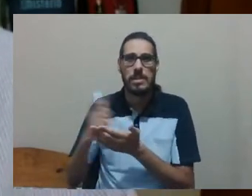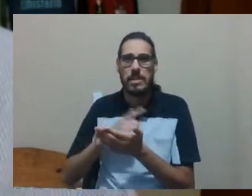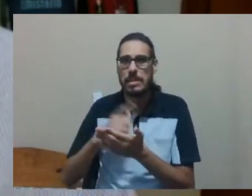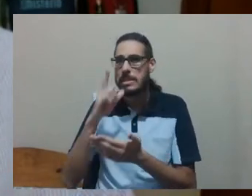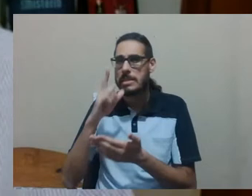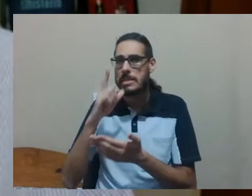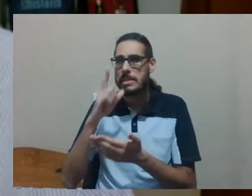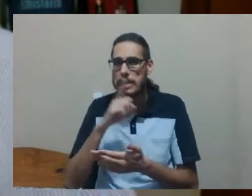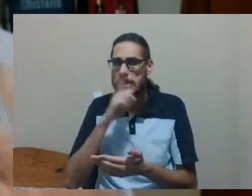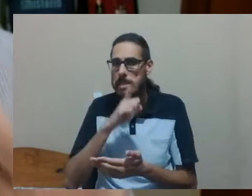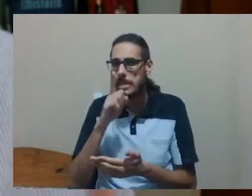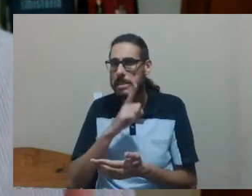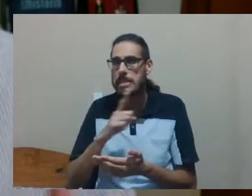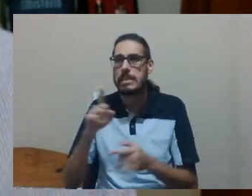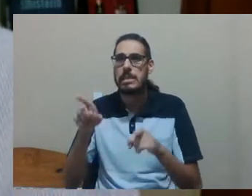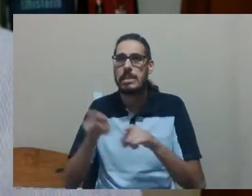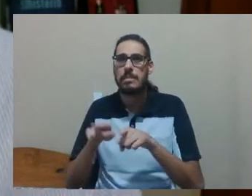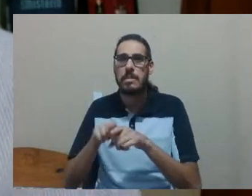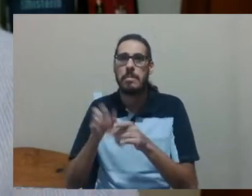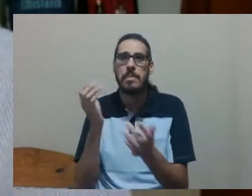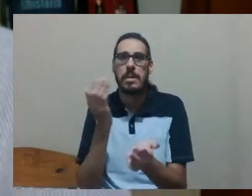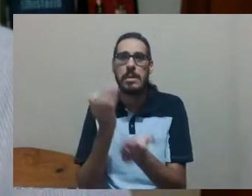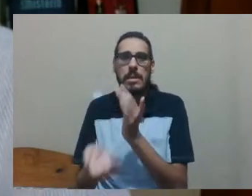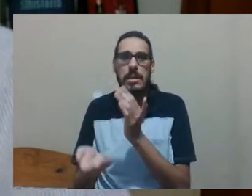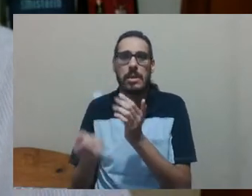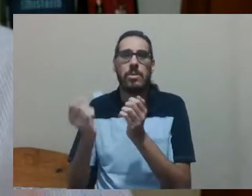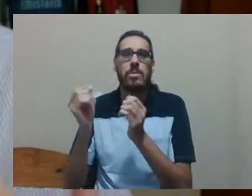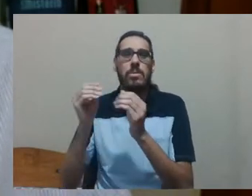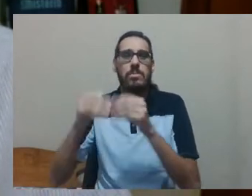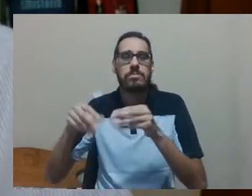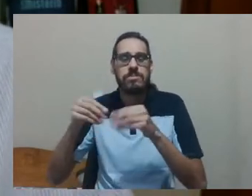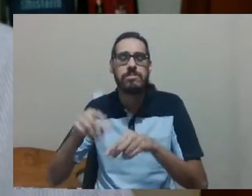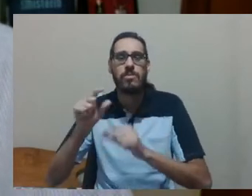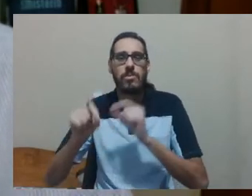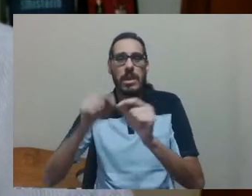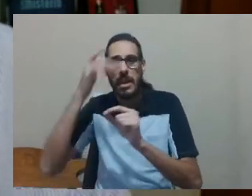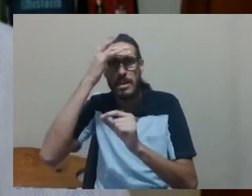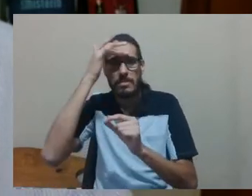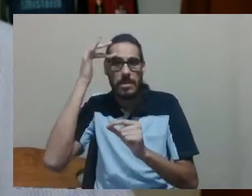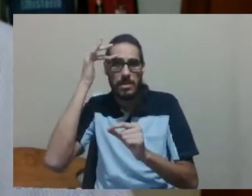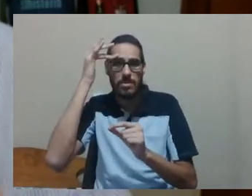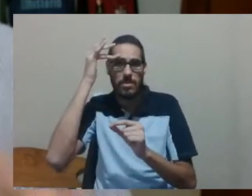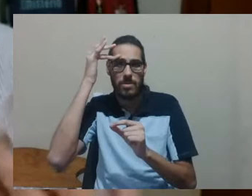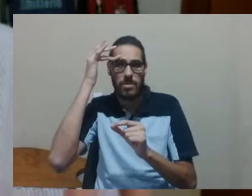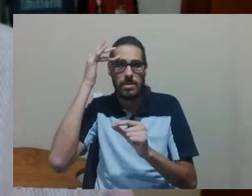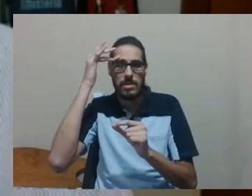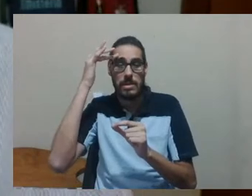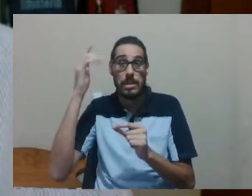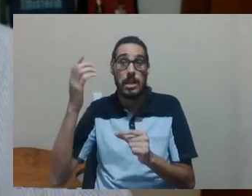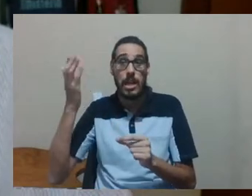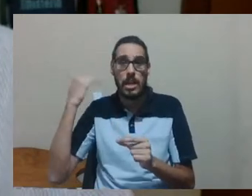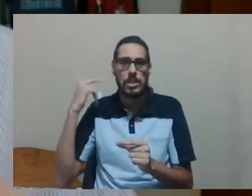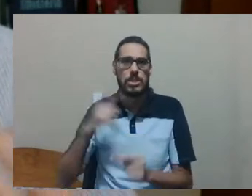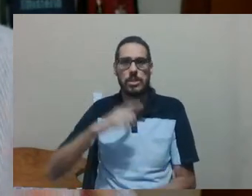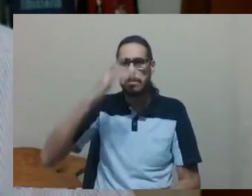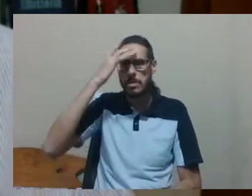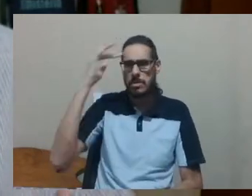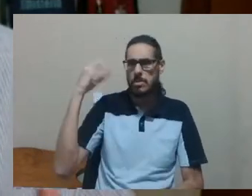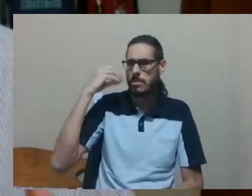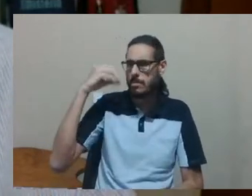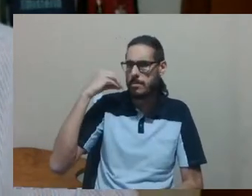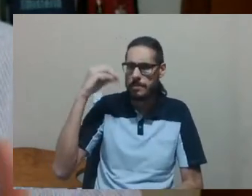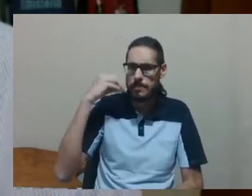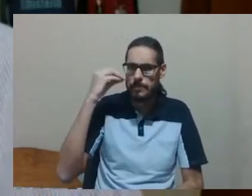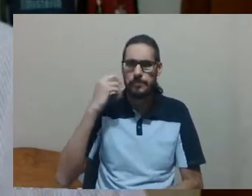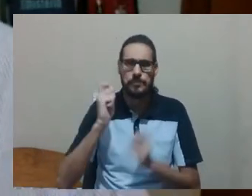a capacitação de pessoas, que era também um patrimônio enorme que a FAI tinha. Pessoas com muita experiência, com muita